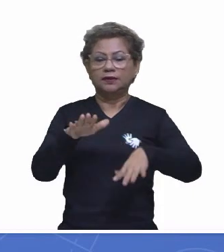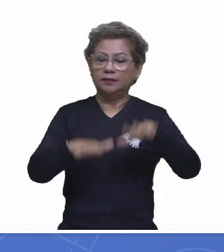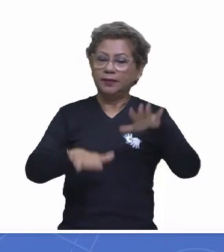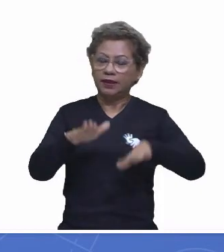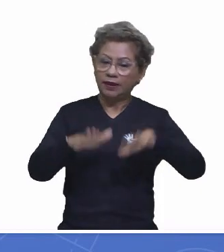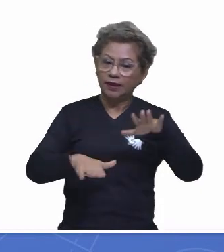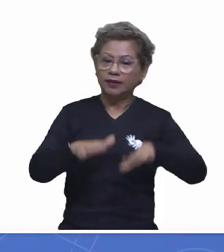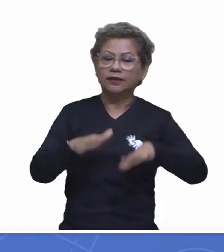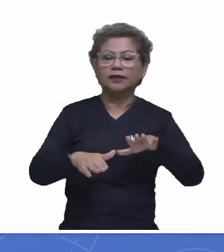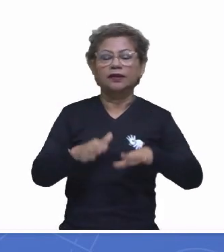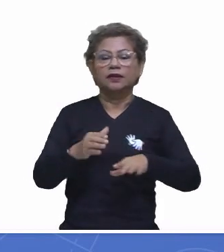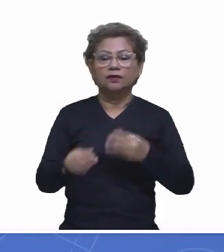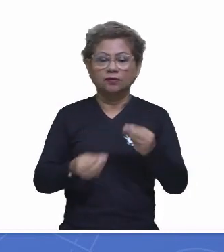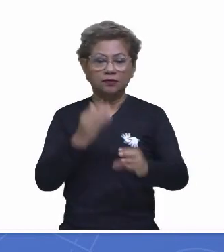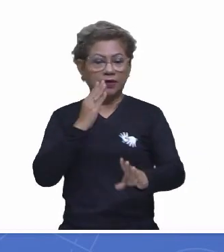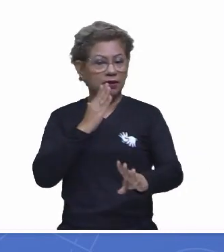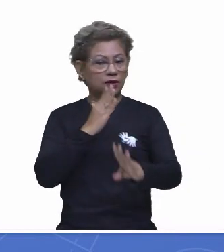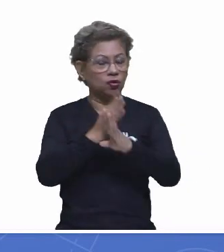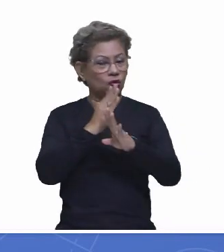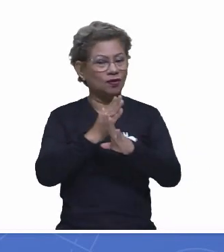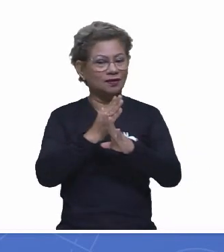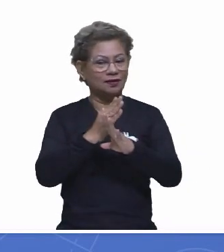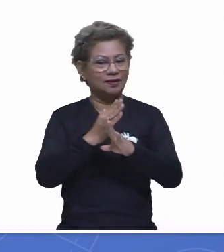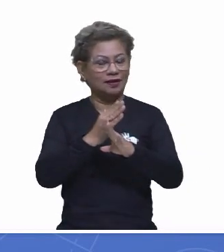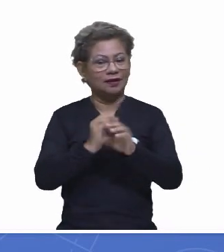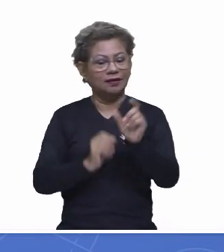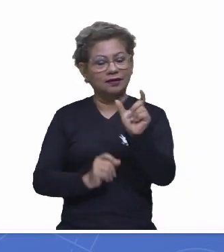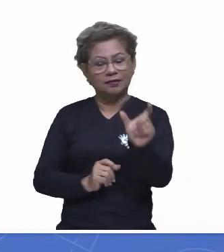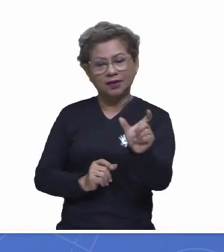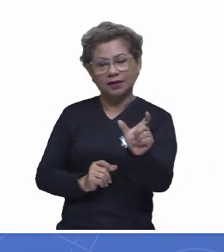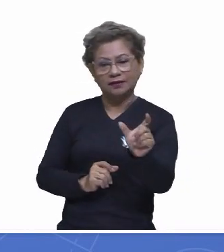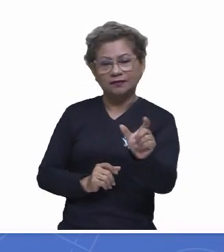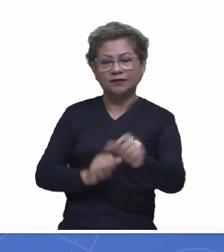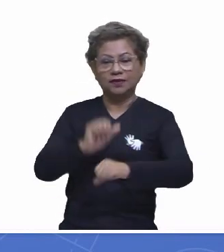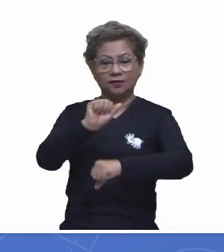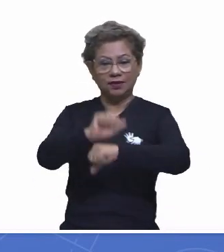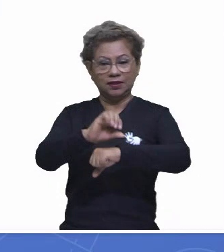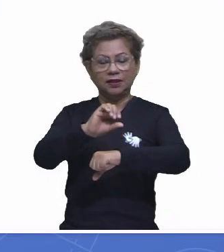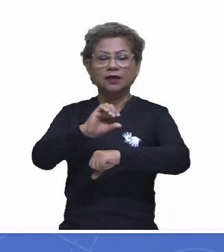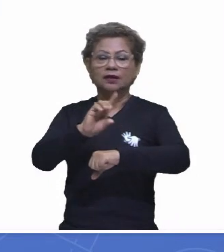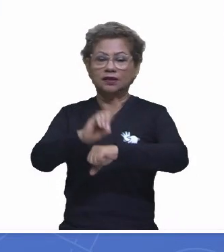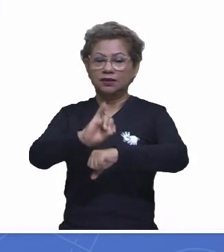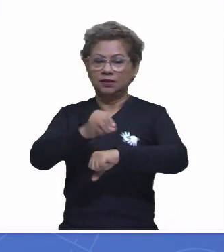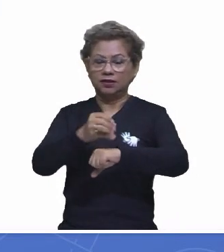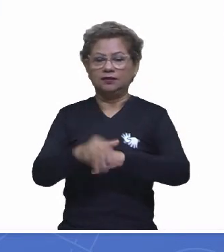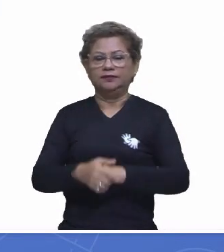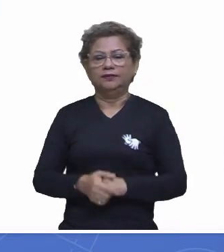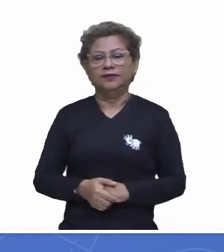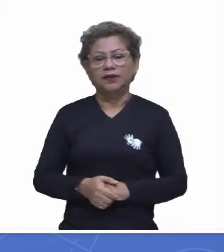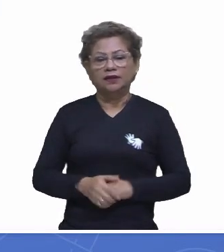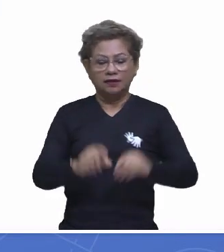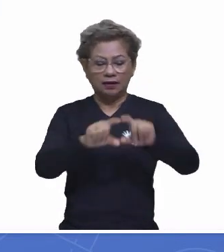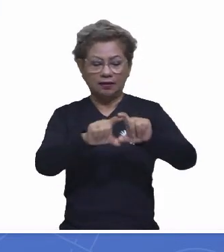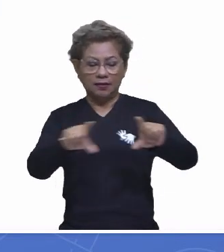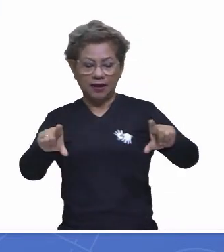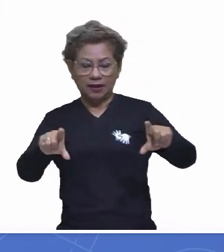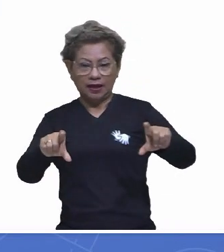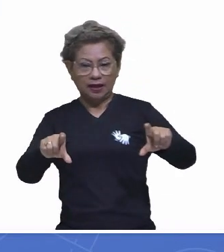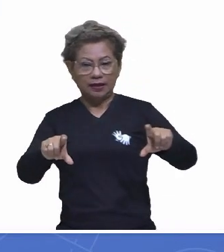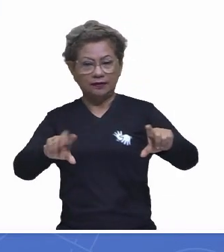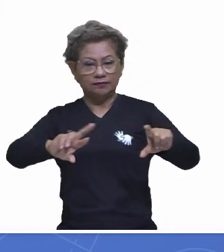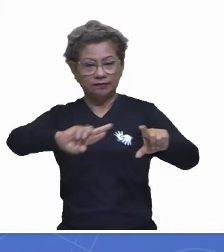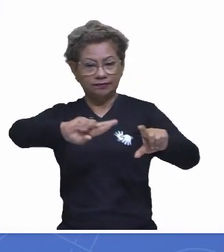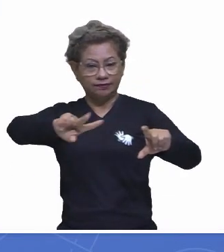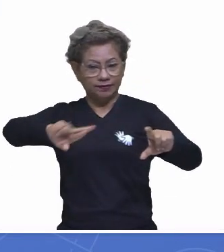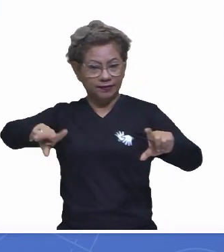ele pode ser utilizado como um adjetivo, tá certo? Não é o caso, porque a nossa palavrinha é classroom, ok? Voltando, então, para o